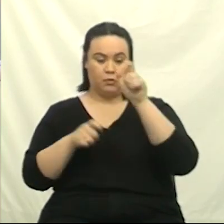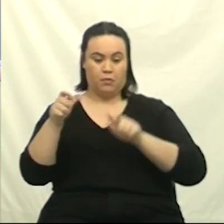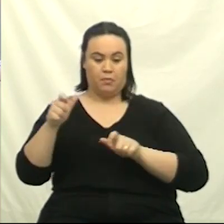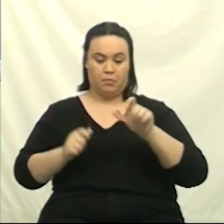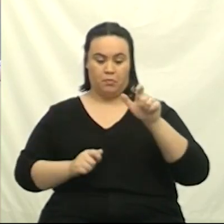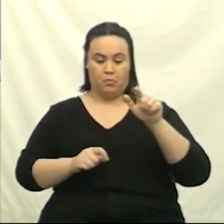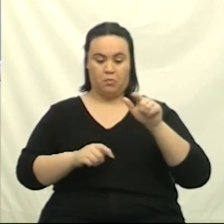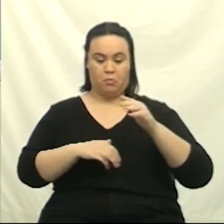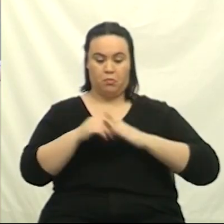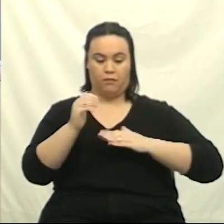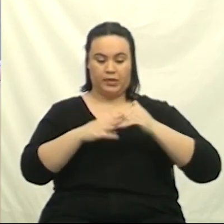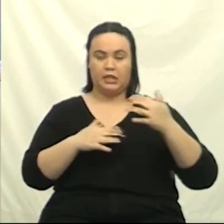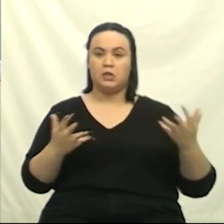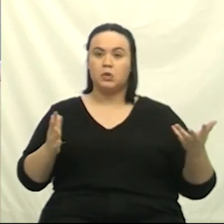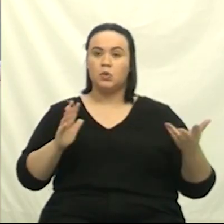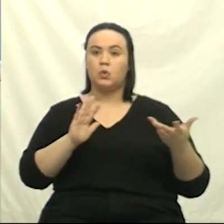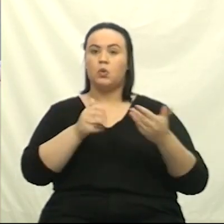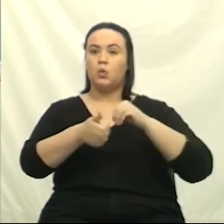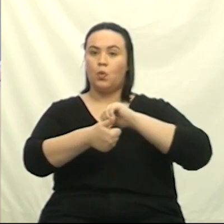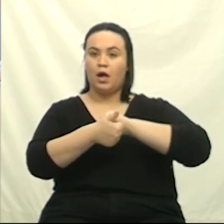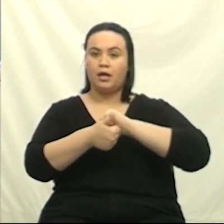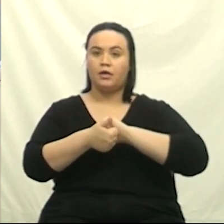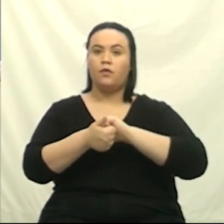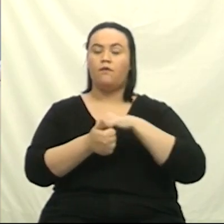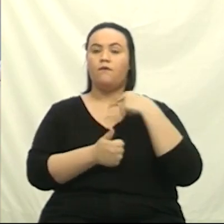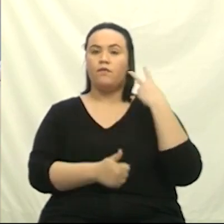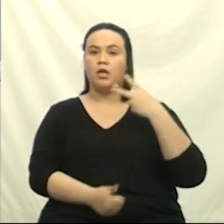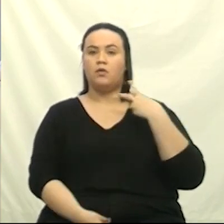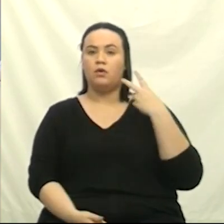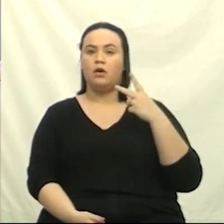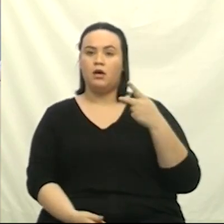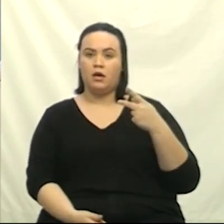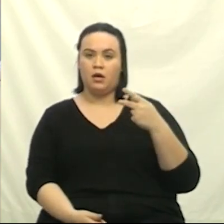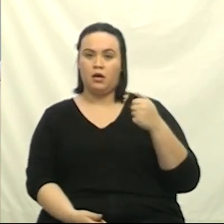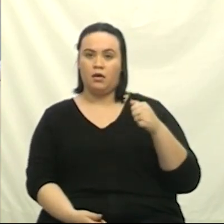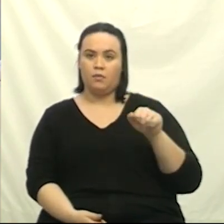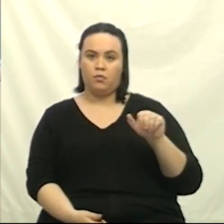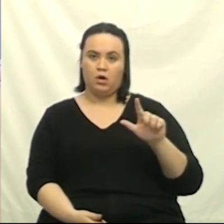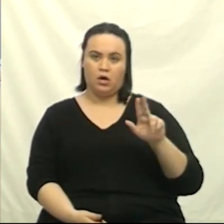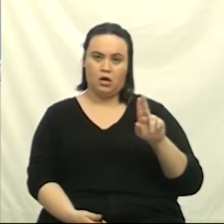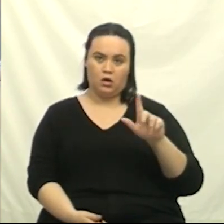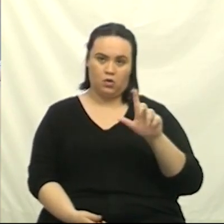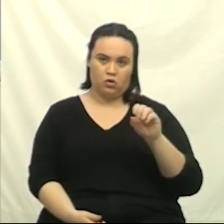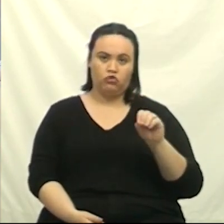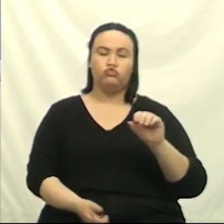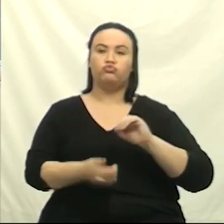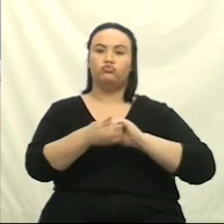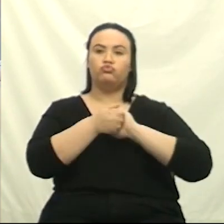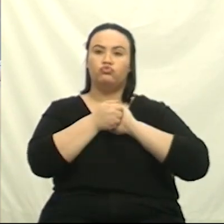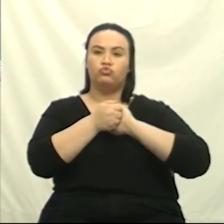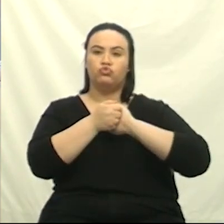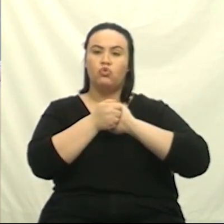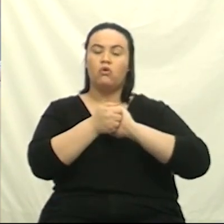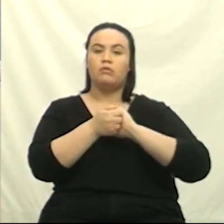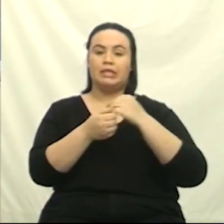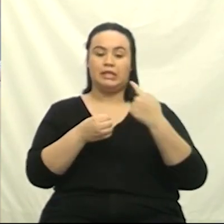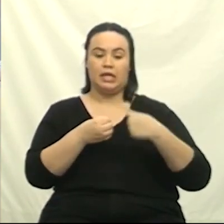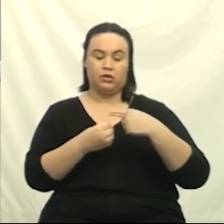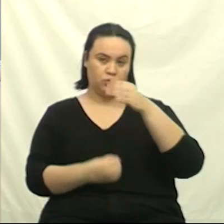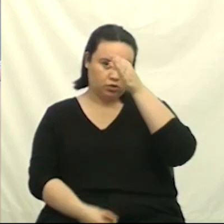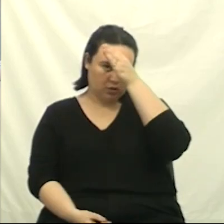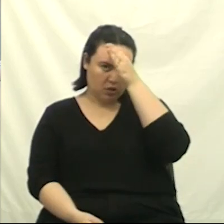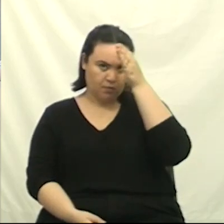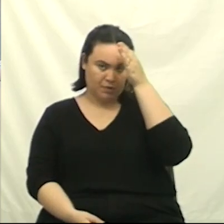aplaudir nesse momento ao vereador Paulo Ferrarese por fazer essa moção de aplauso e estarmos juntos que o município de Criciúma